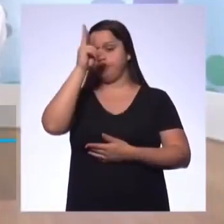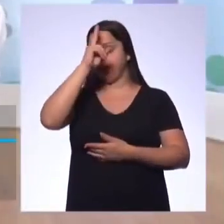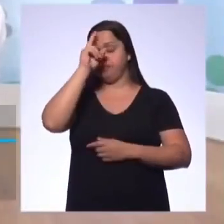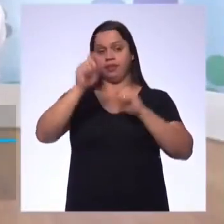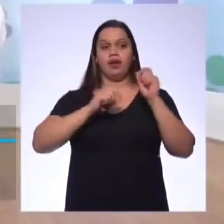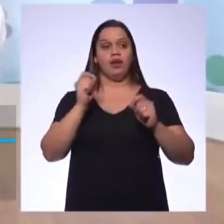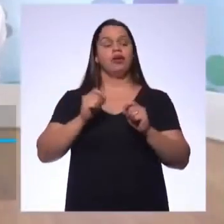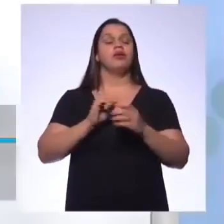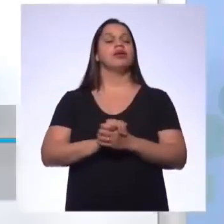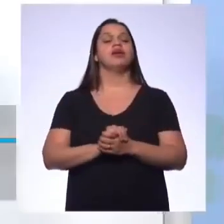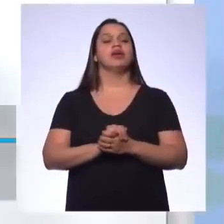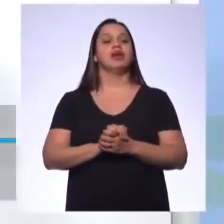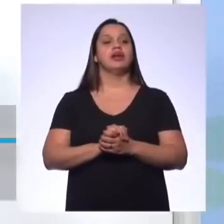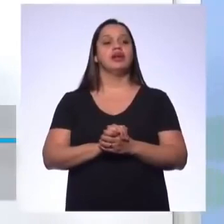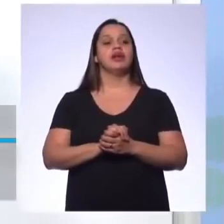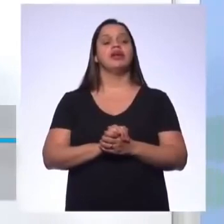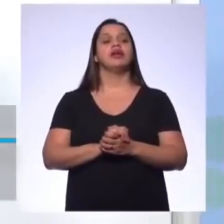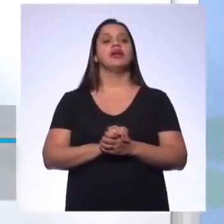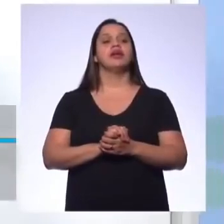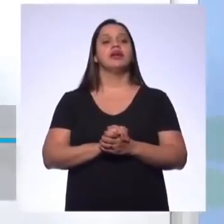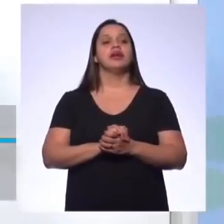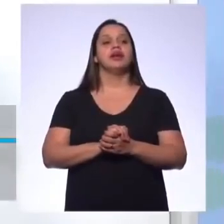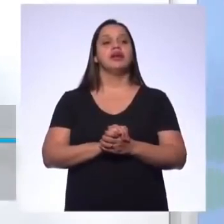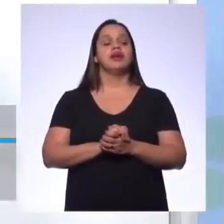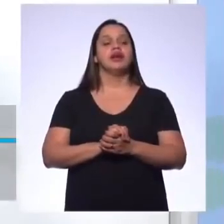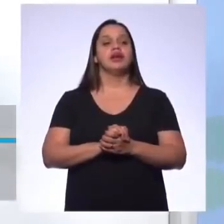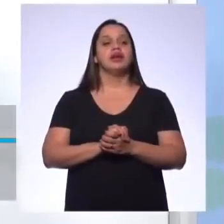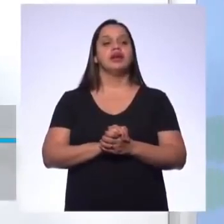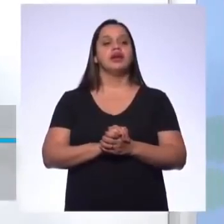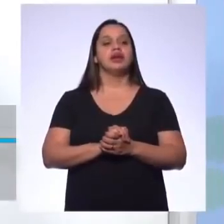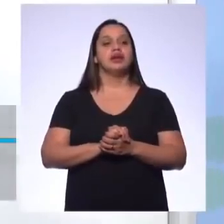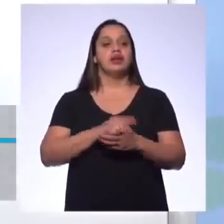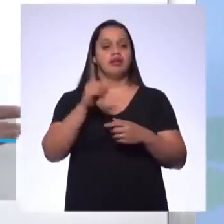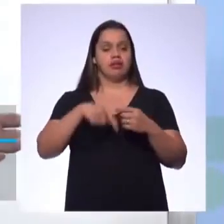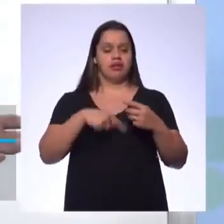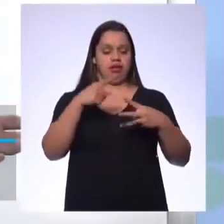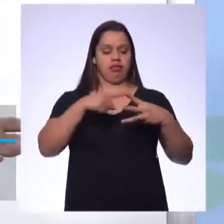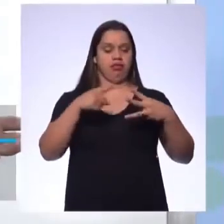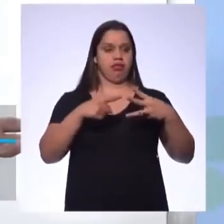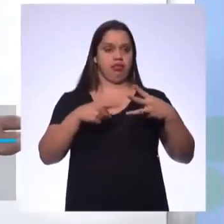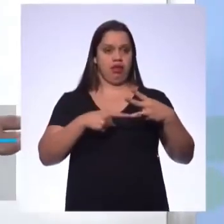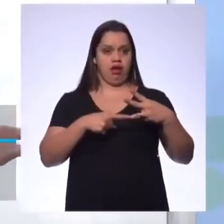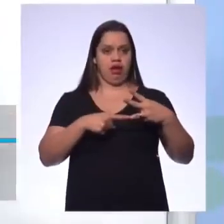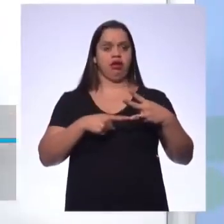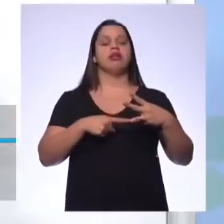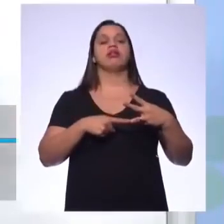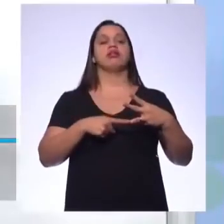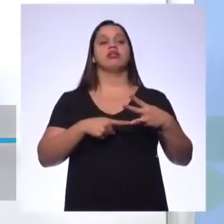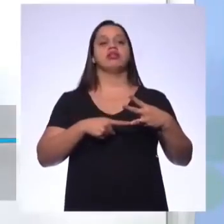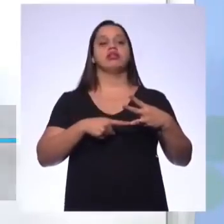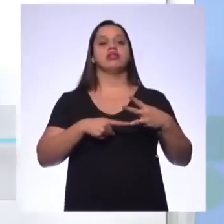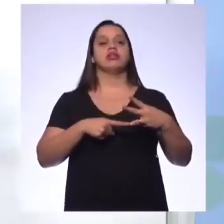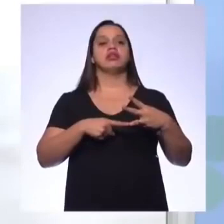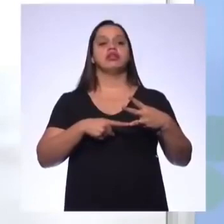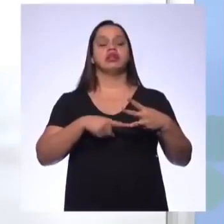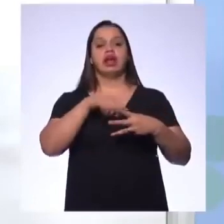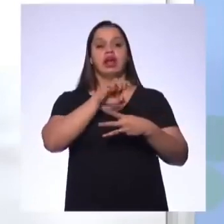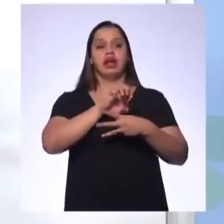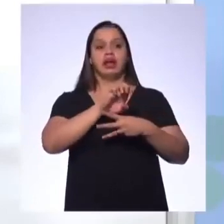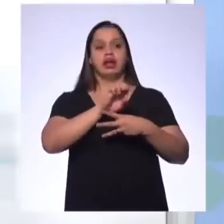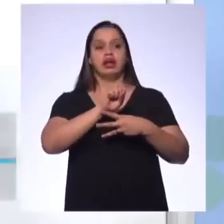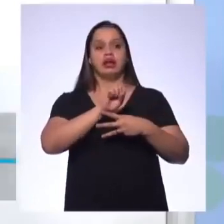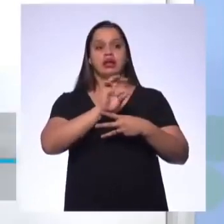orelha externa, a média e a interna, que a gente tinha falado, está na apostila do caderno do aluno e tudo mais, é sempre bom